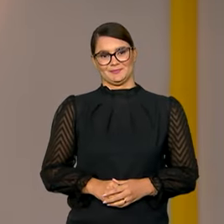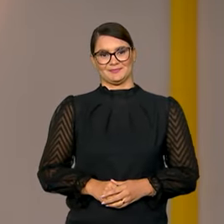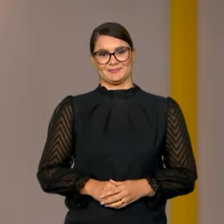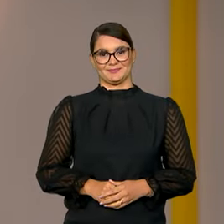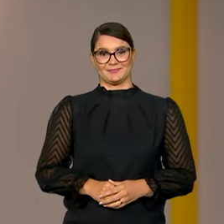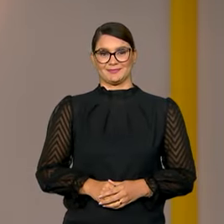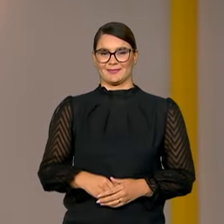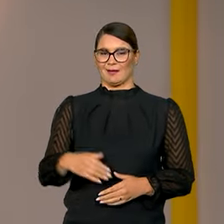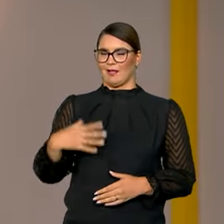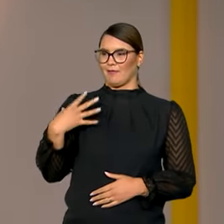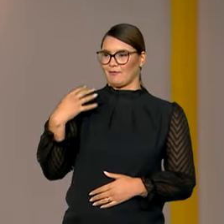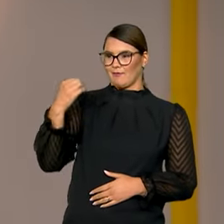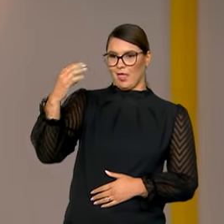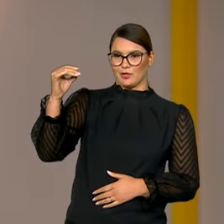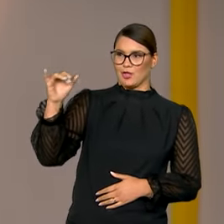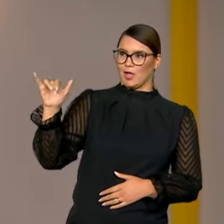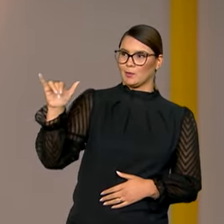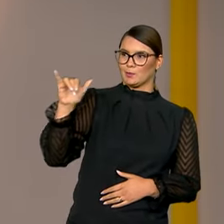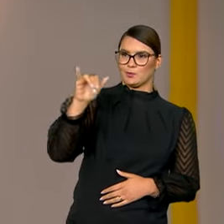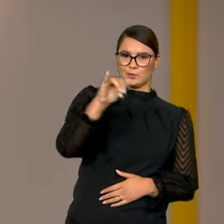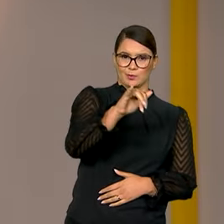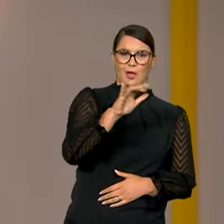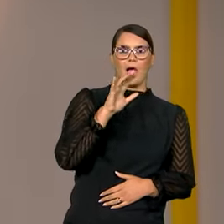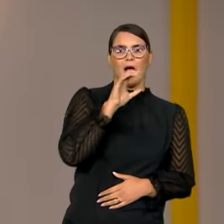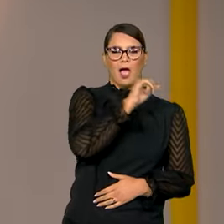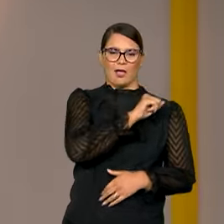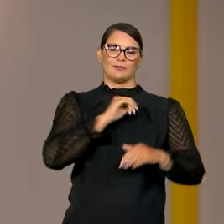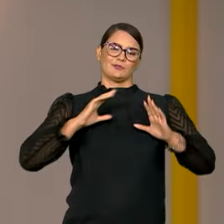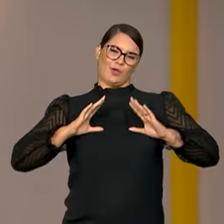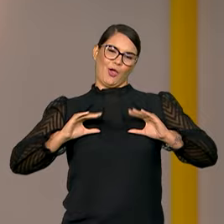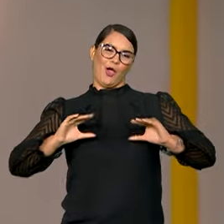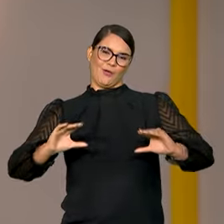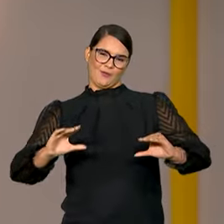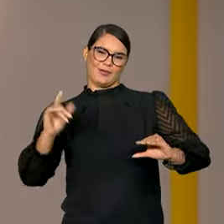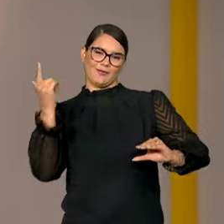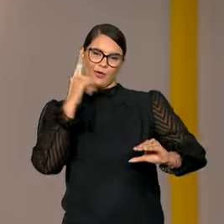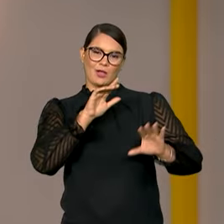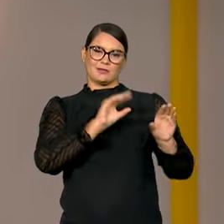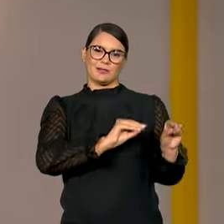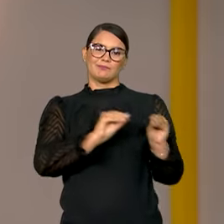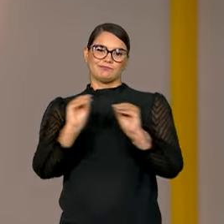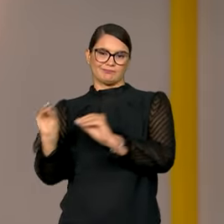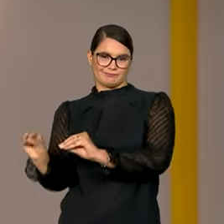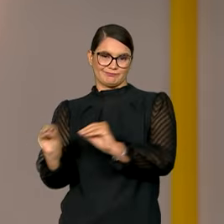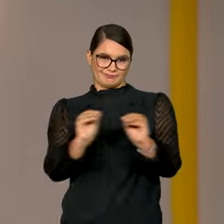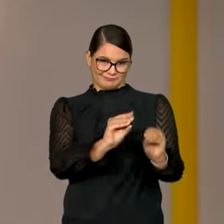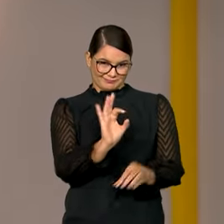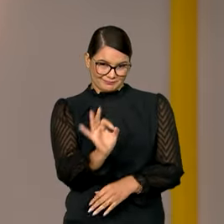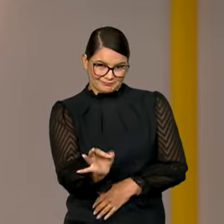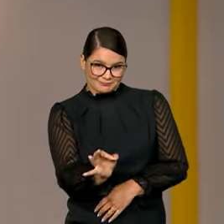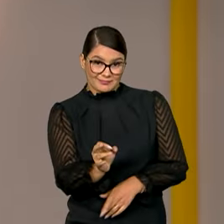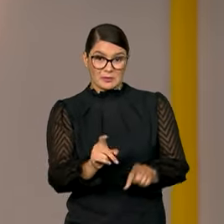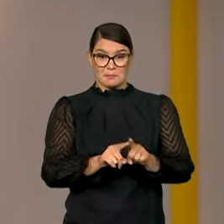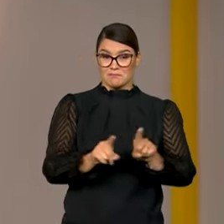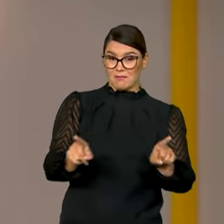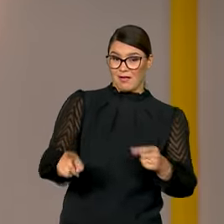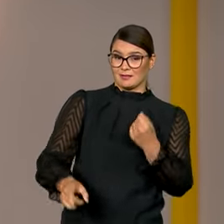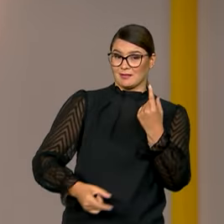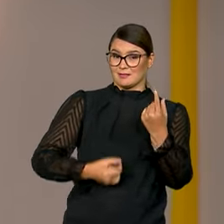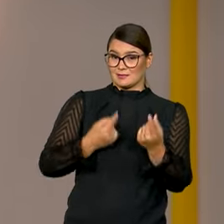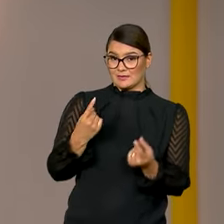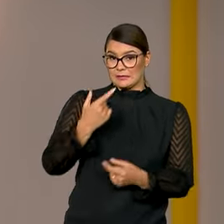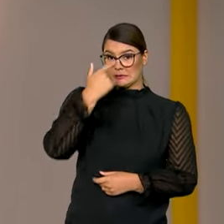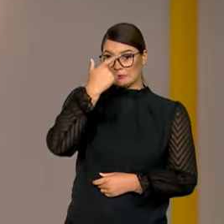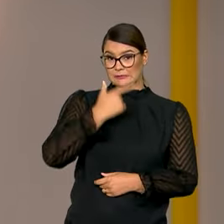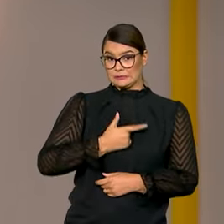Viajar de avião é, em geral, a maneira mais rápida e confortável de se deslocar de um lugar para outro, concorda? Mas, às vezes, os